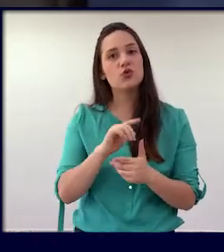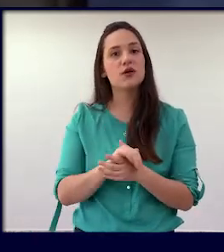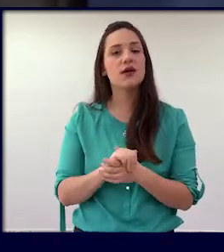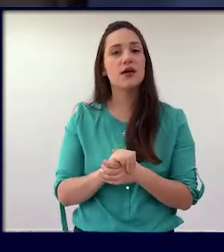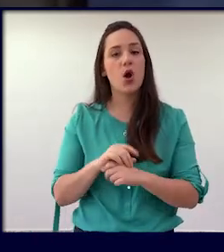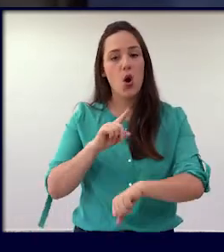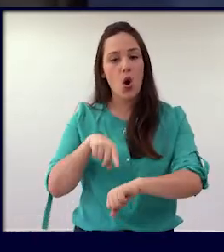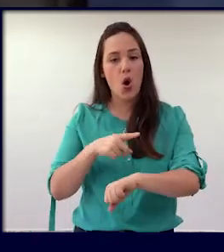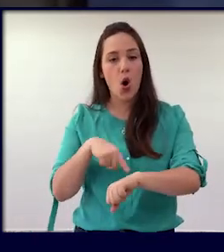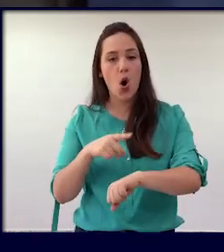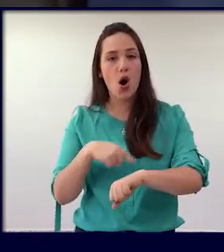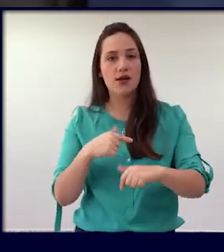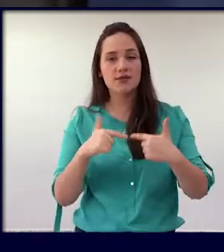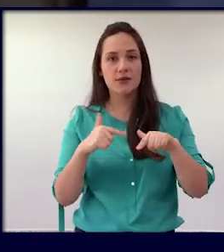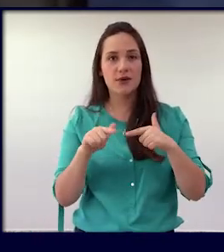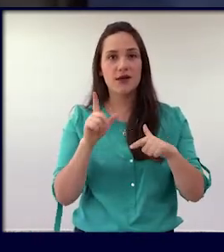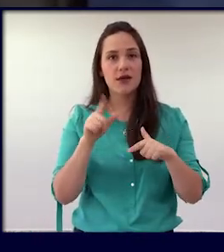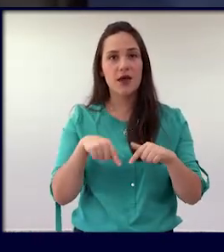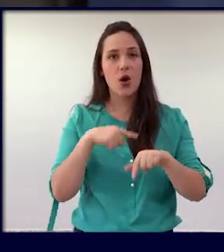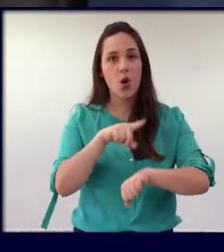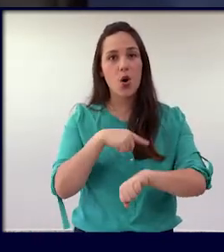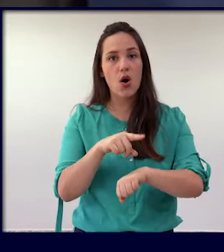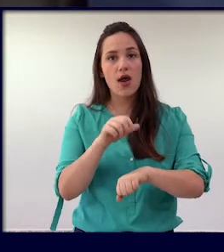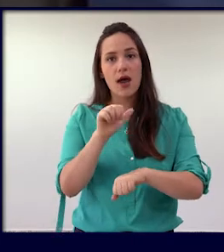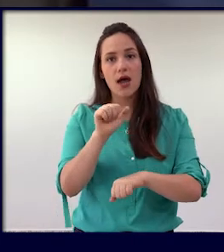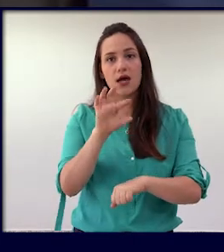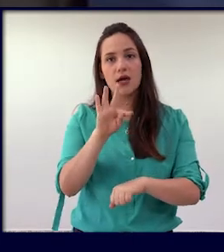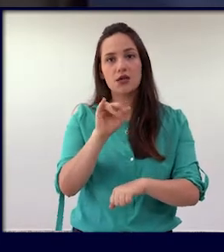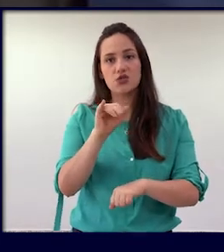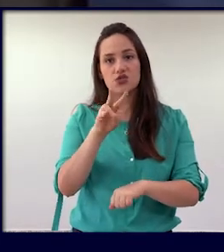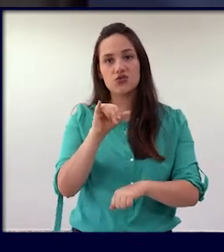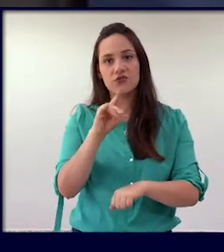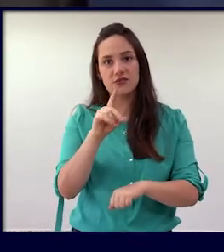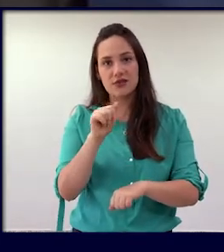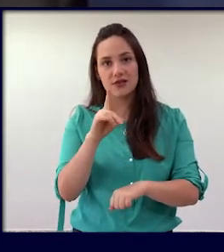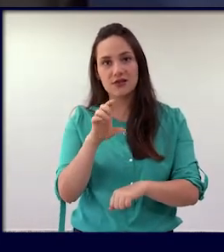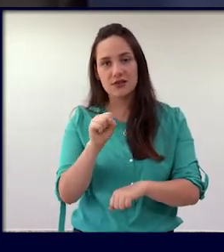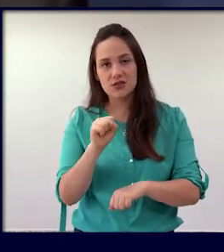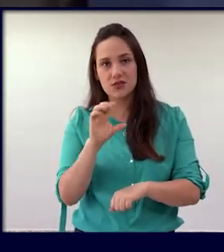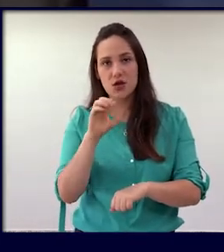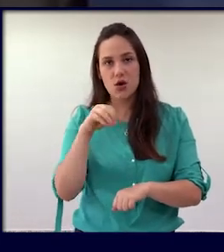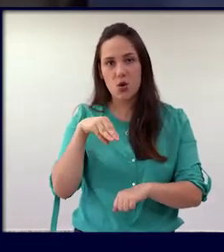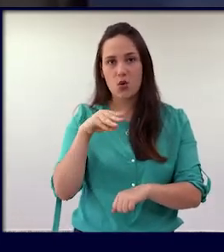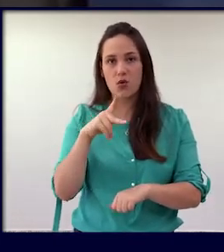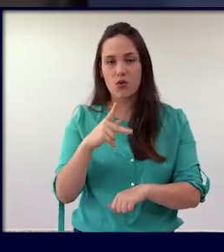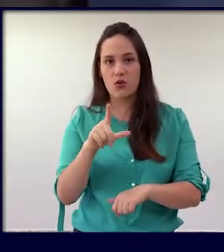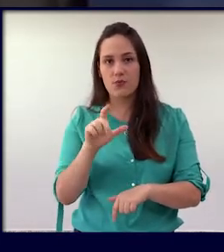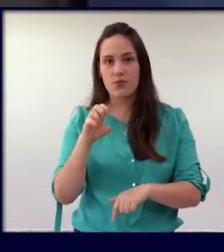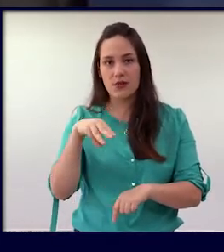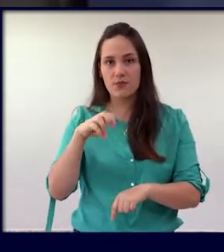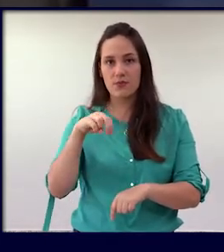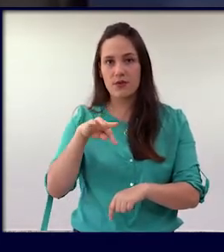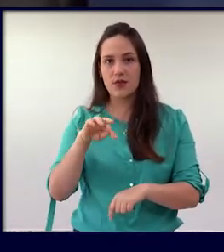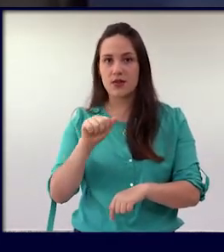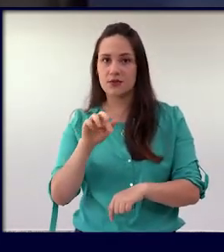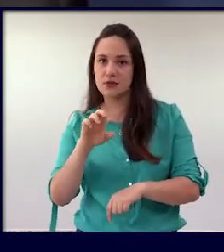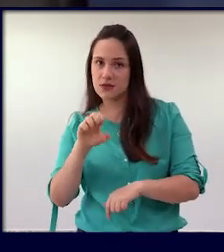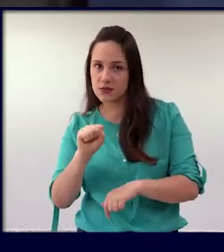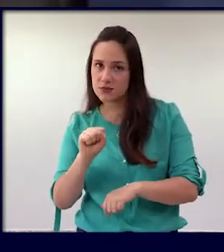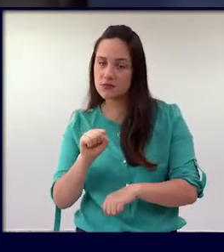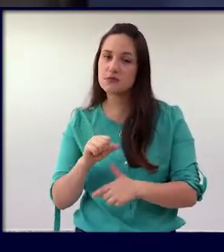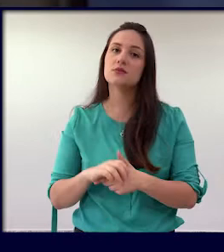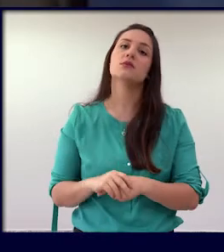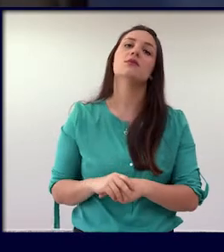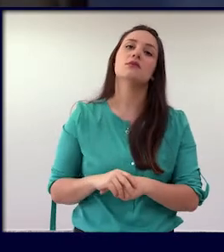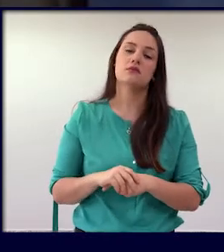pode obter essas horas trabalhadas como horas de atividades complementares ou extracurriculares,